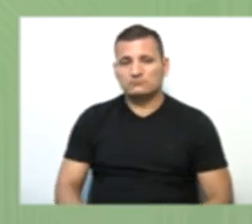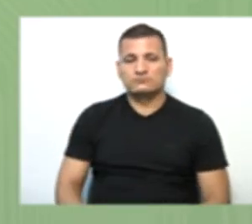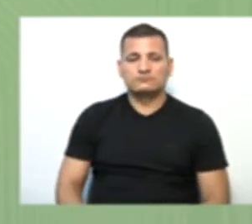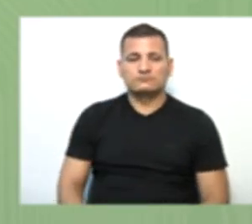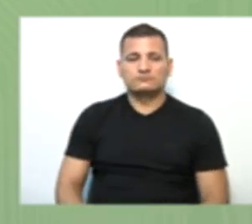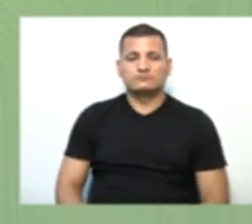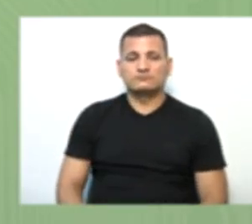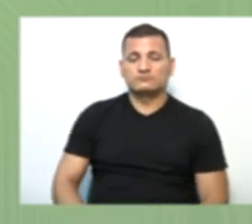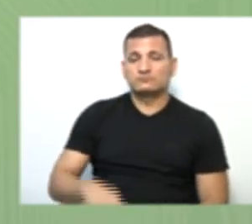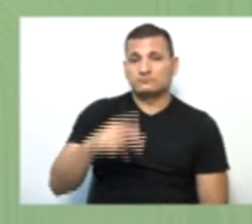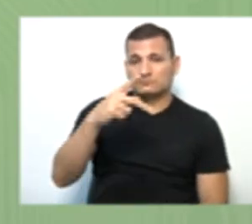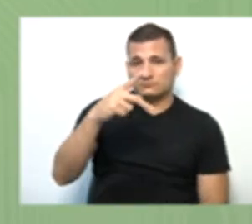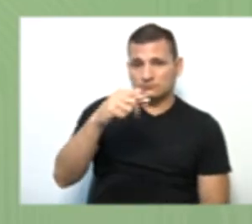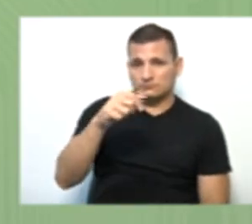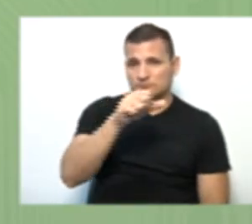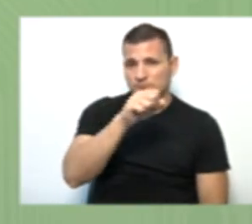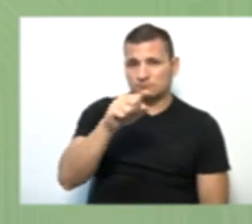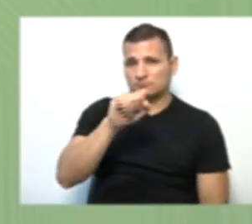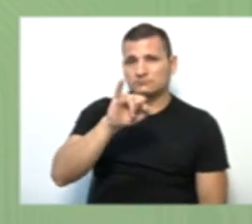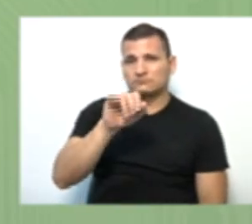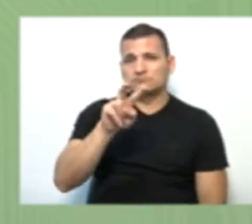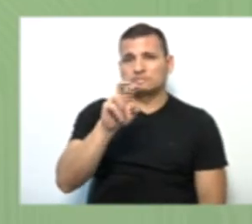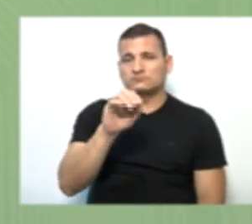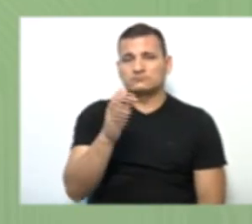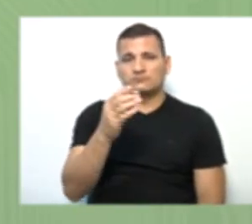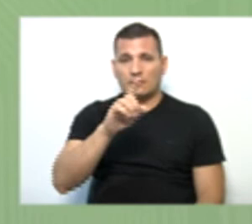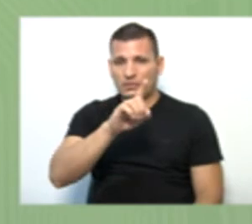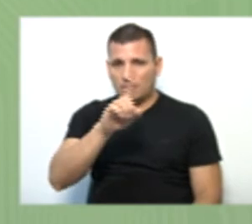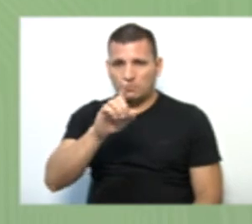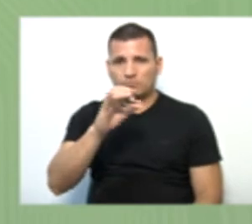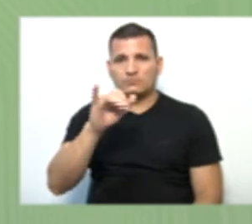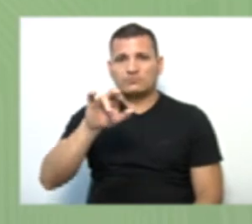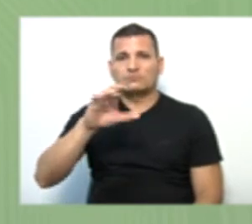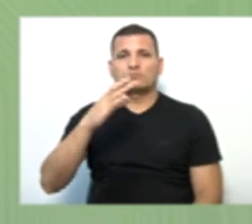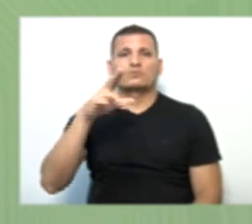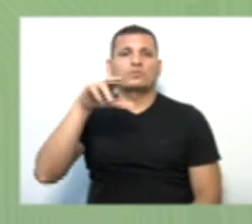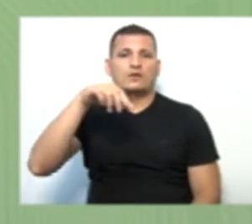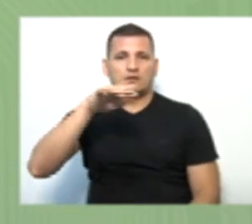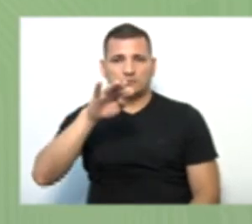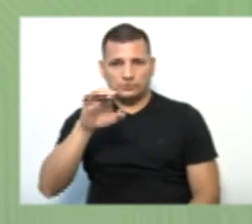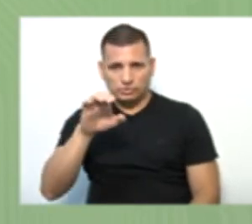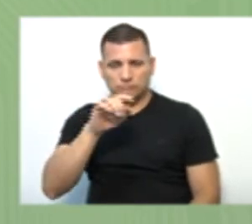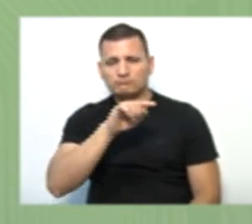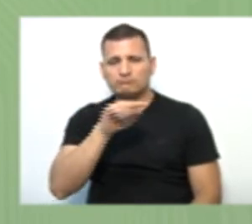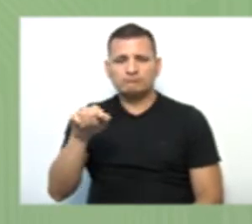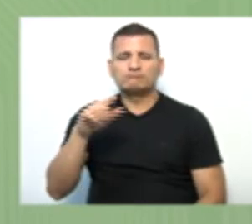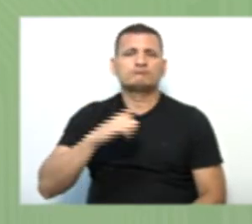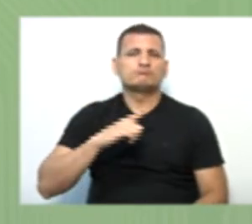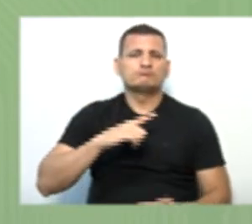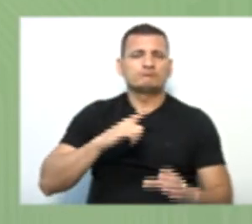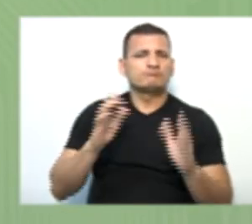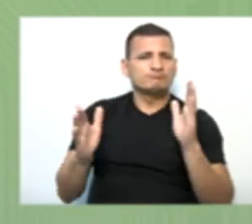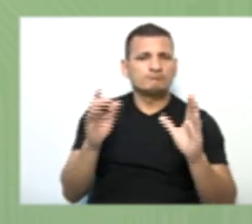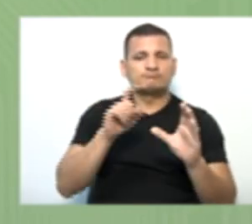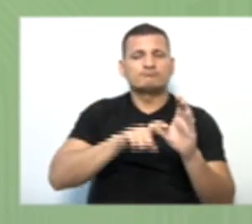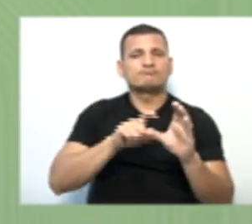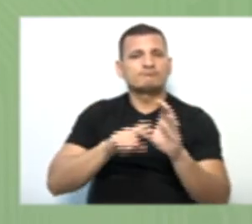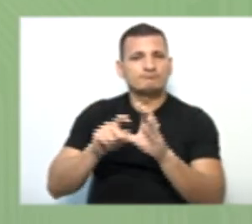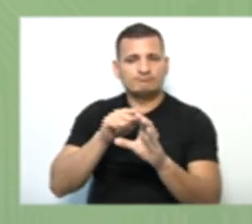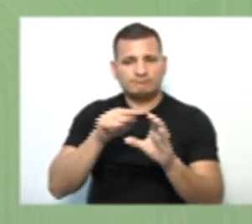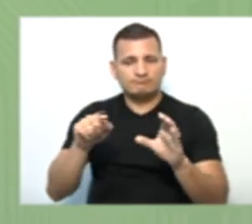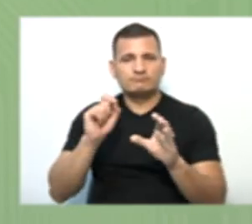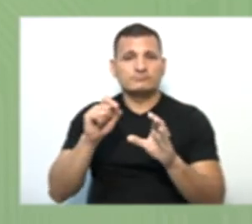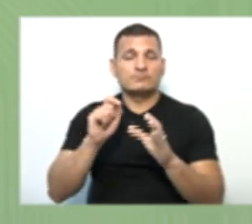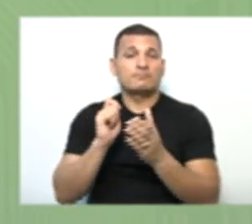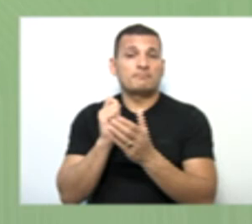No passivo não circulante, agrupa-se as contas de dívidas cujo pagamento será